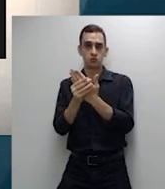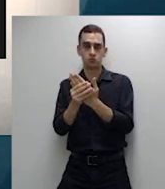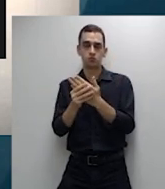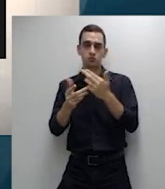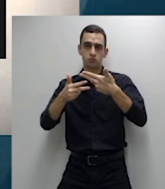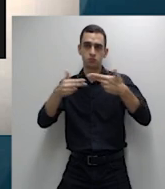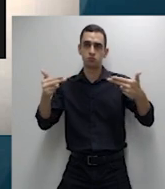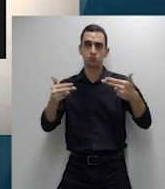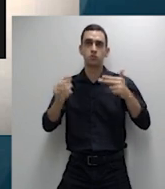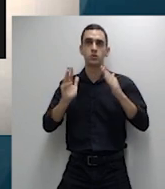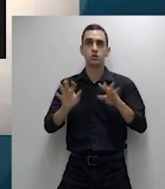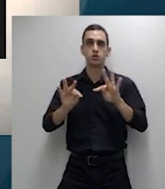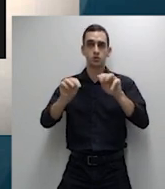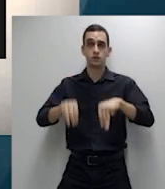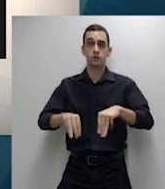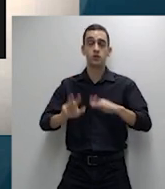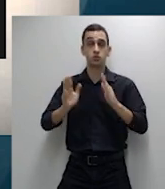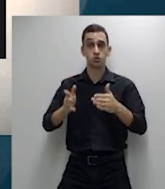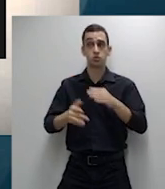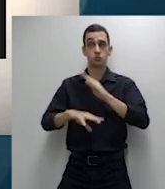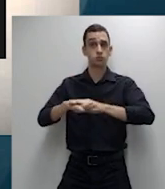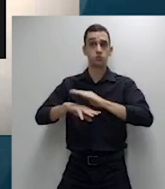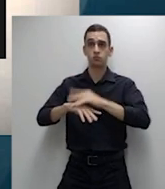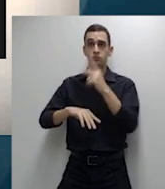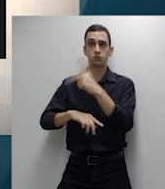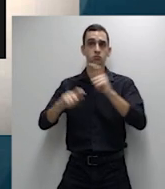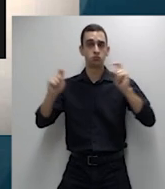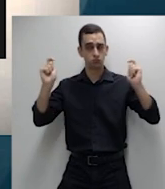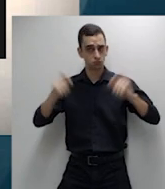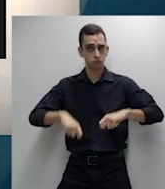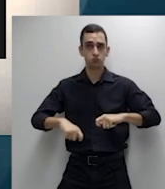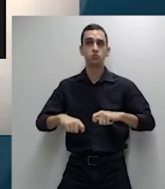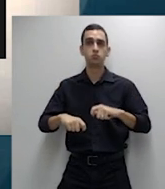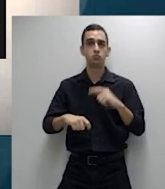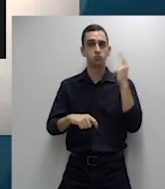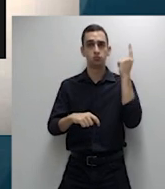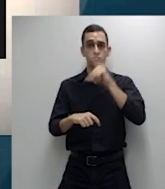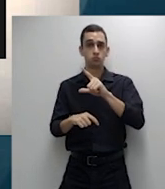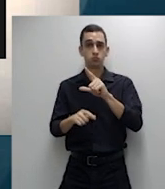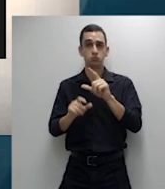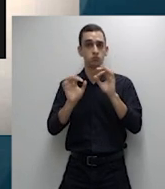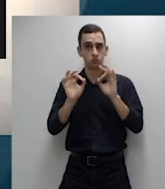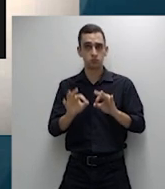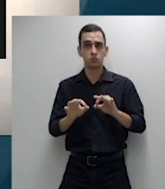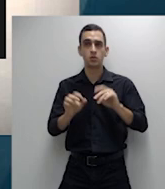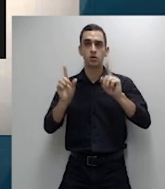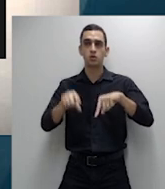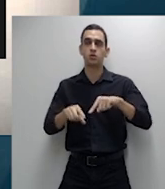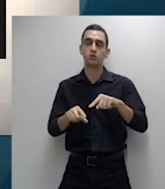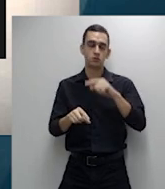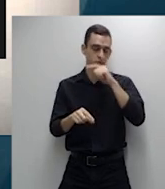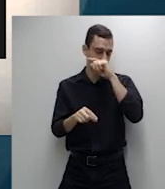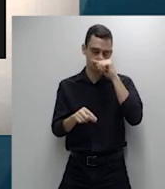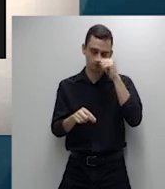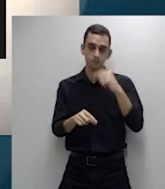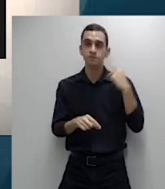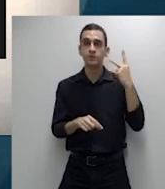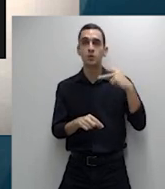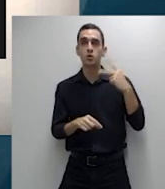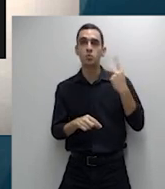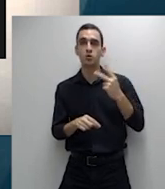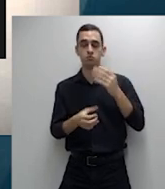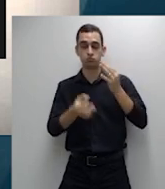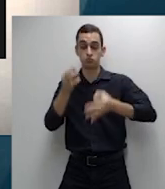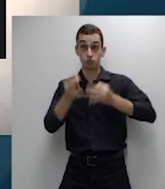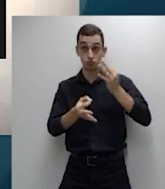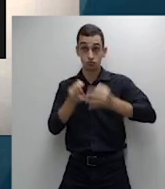então ele está em plena a capacidade de exercer essa função tem um hobby de promotor do Ministério Público agora no estado